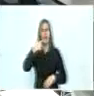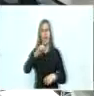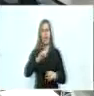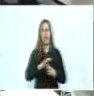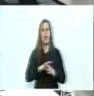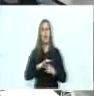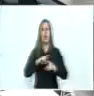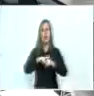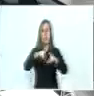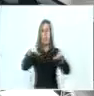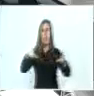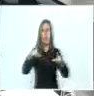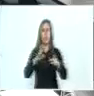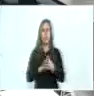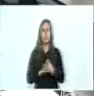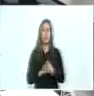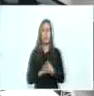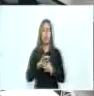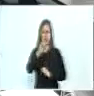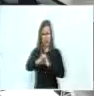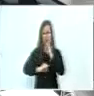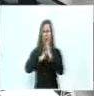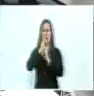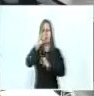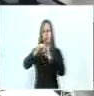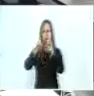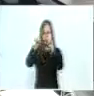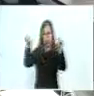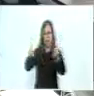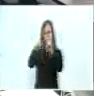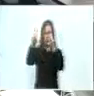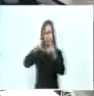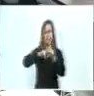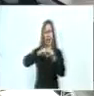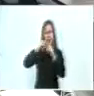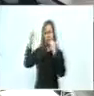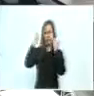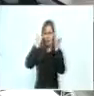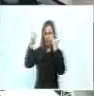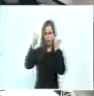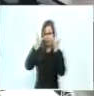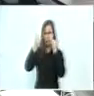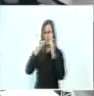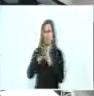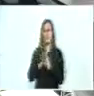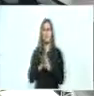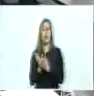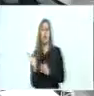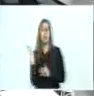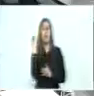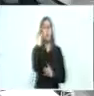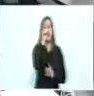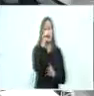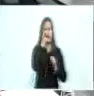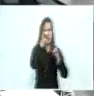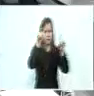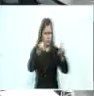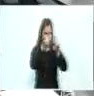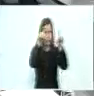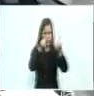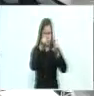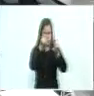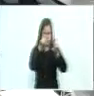ambos na rede municipal de computadores. A implementação destes instrumentos de controle